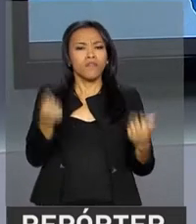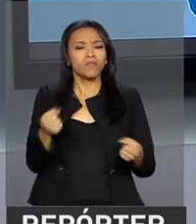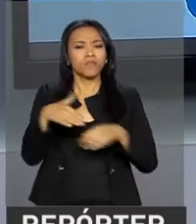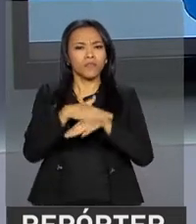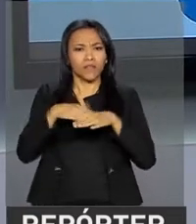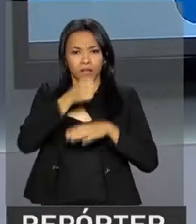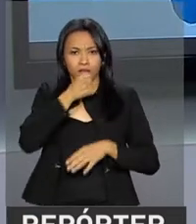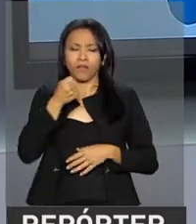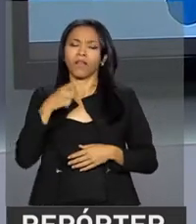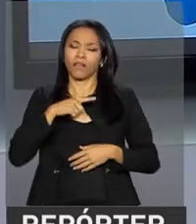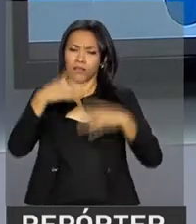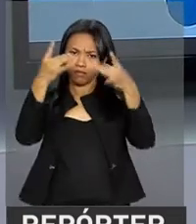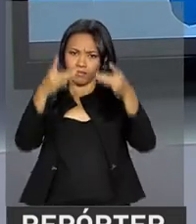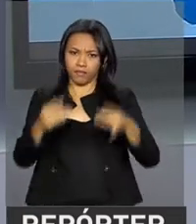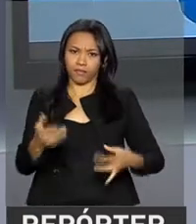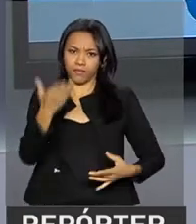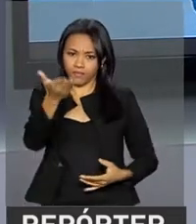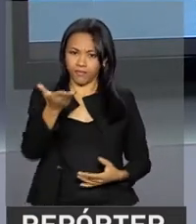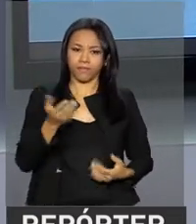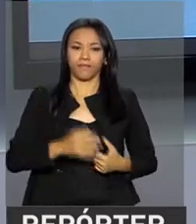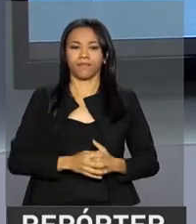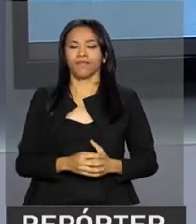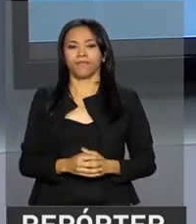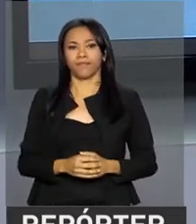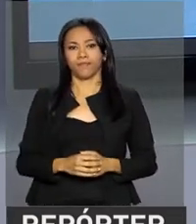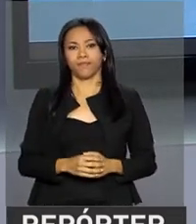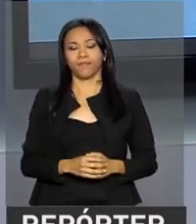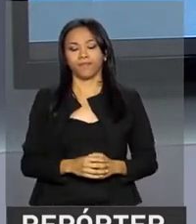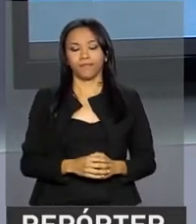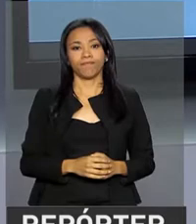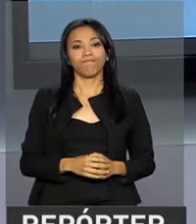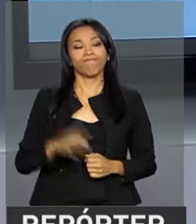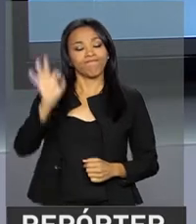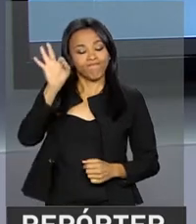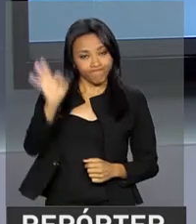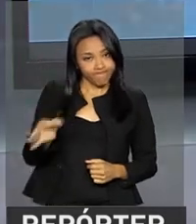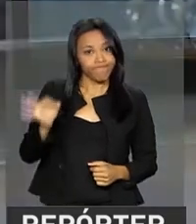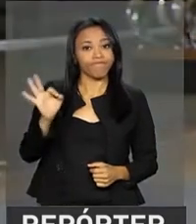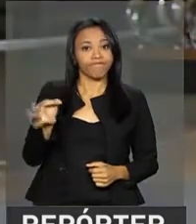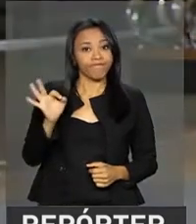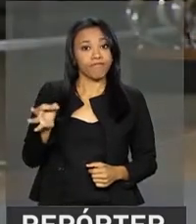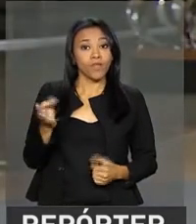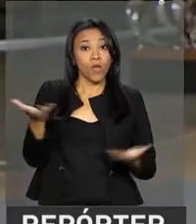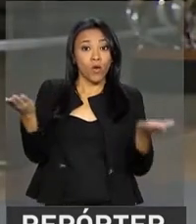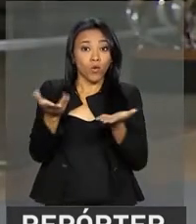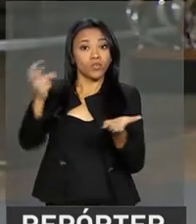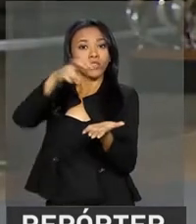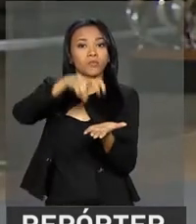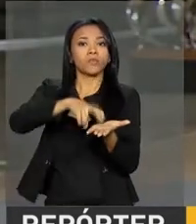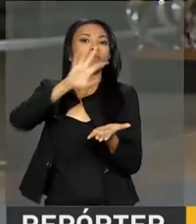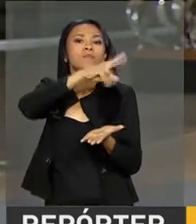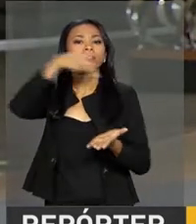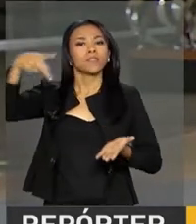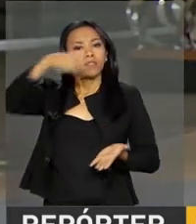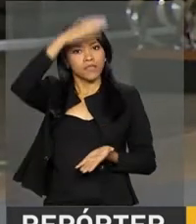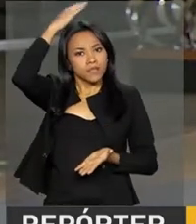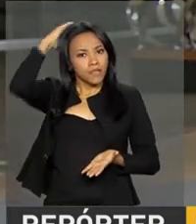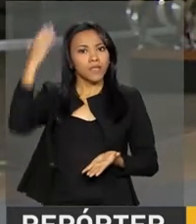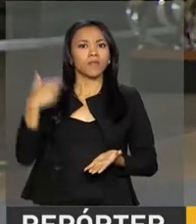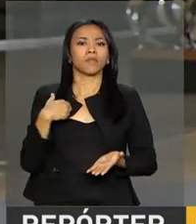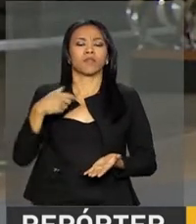que tem os detalhes pra gente é com você mara é isso mesmo carolina pela manhã o presidente michel temer